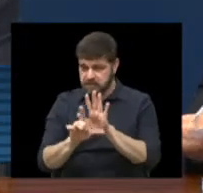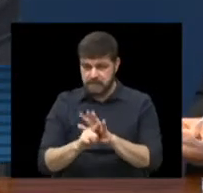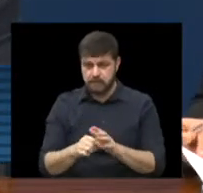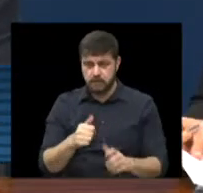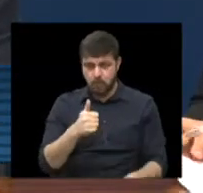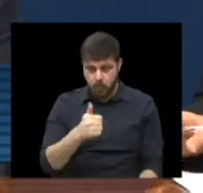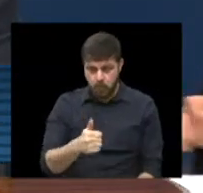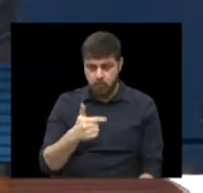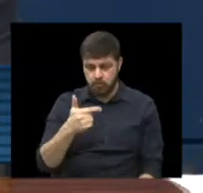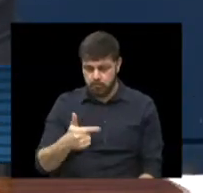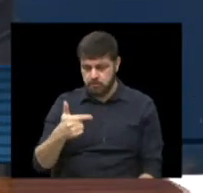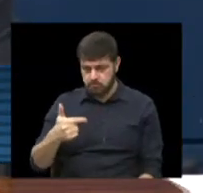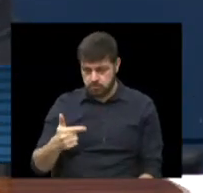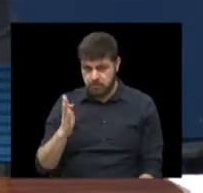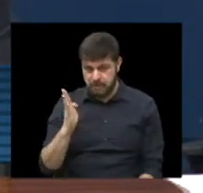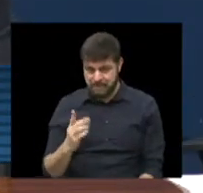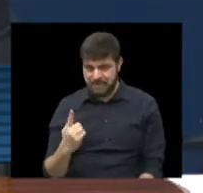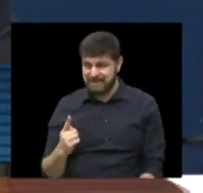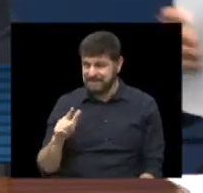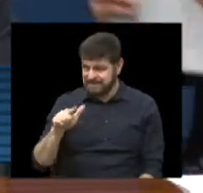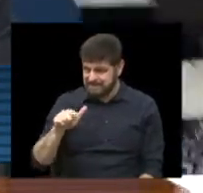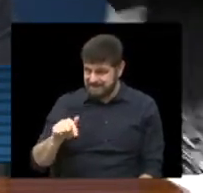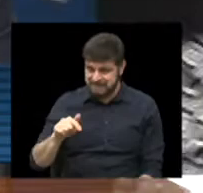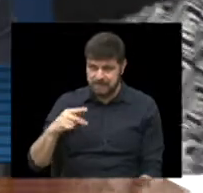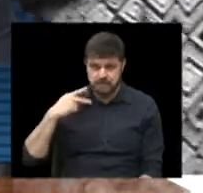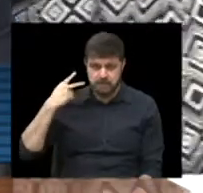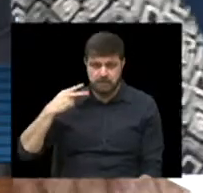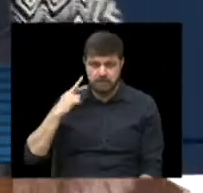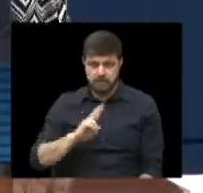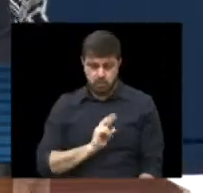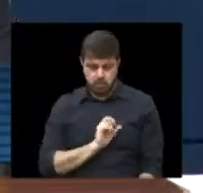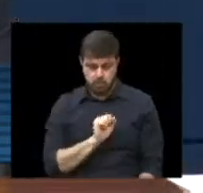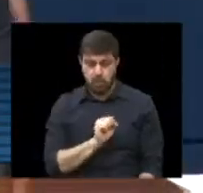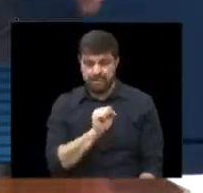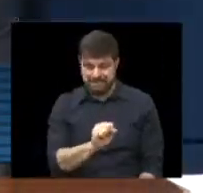lei número 122/17, processo número